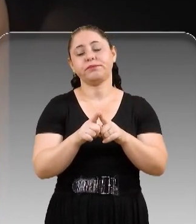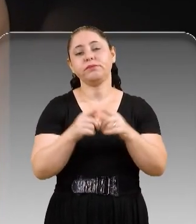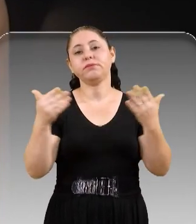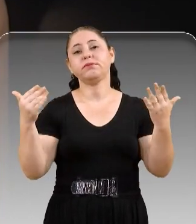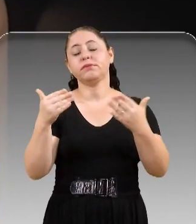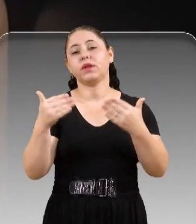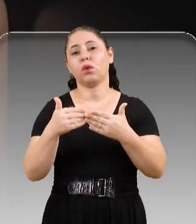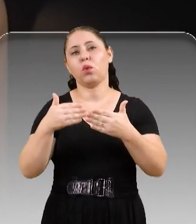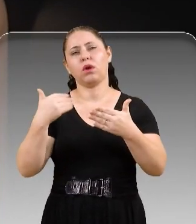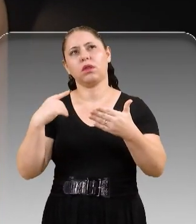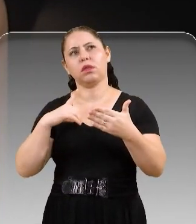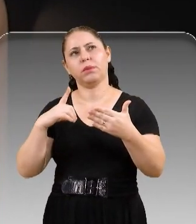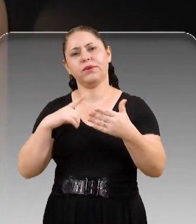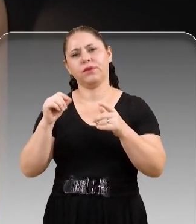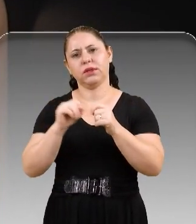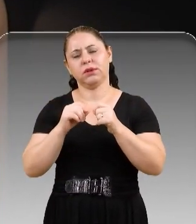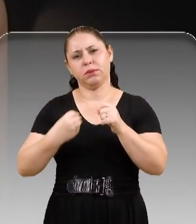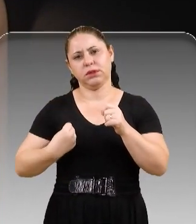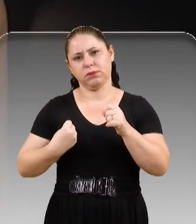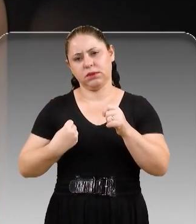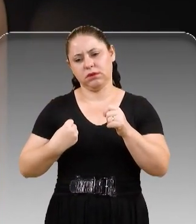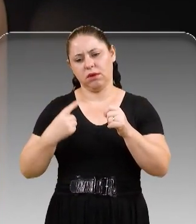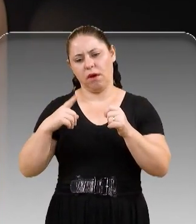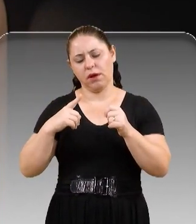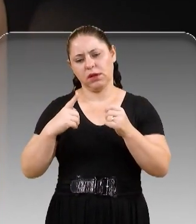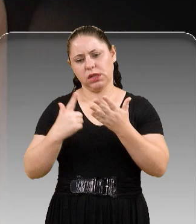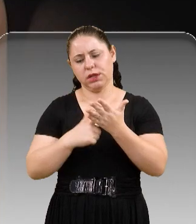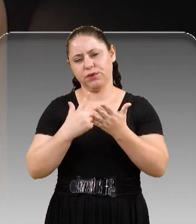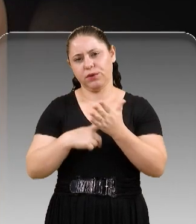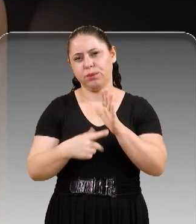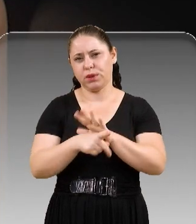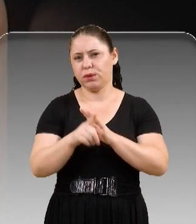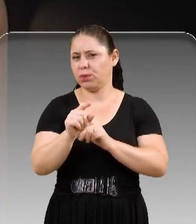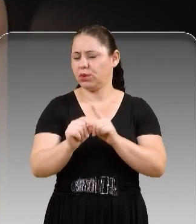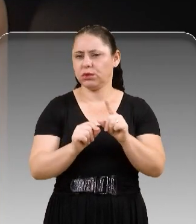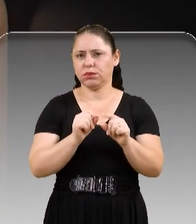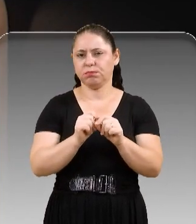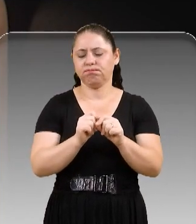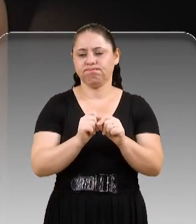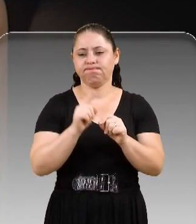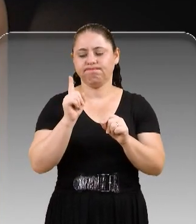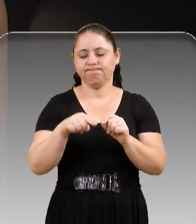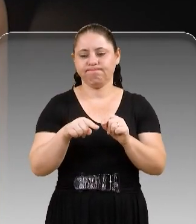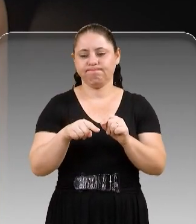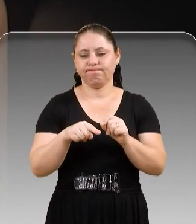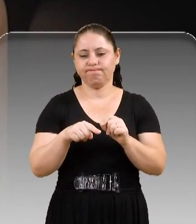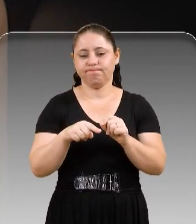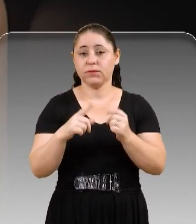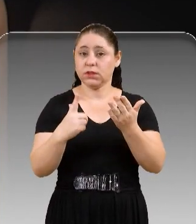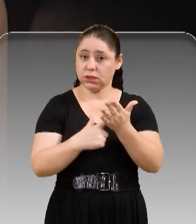E recentemente também nós fizemos parte de um acervo de um